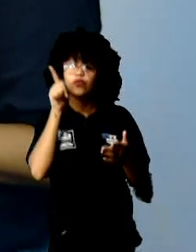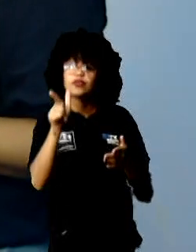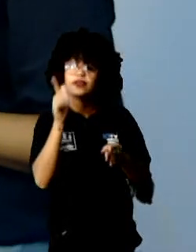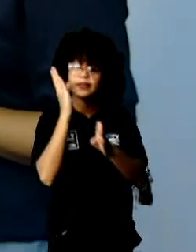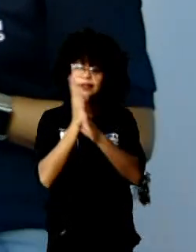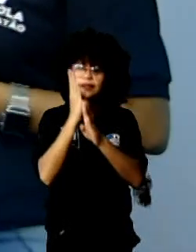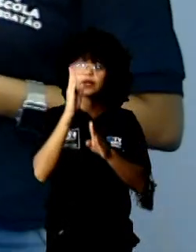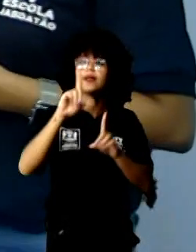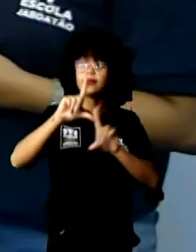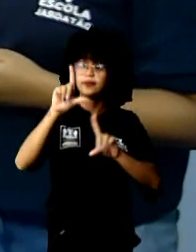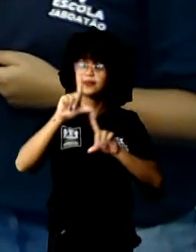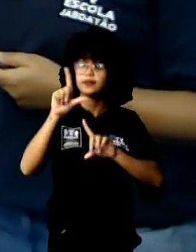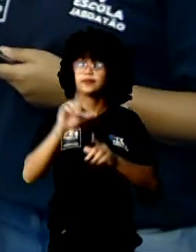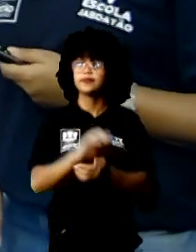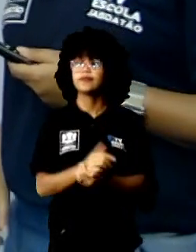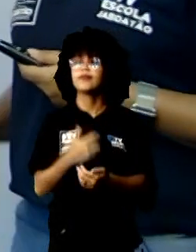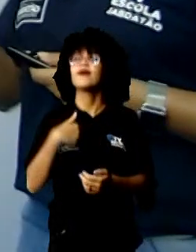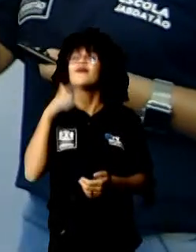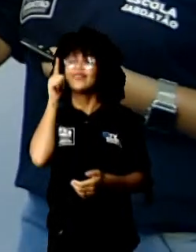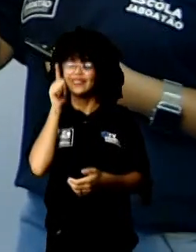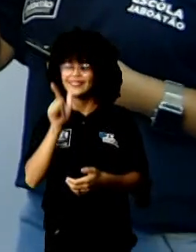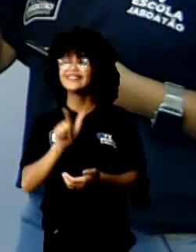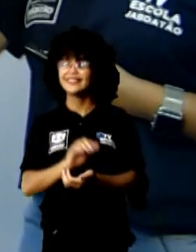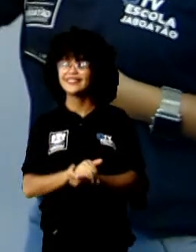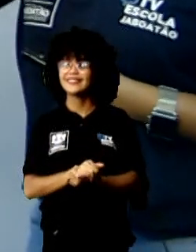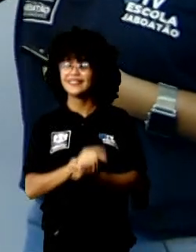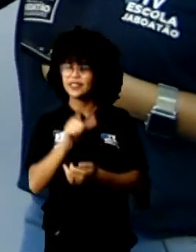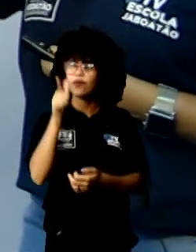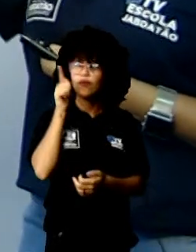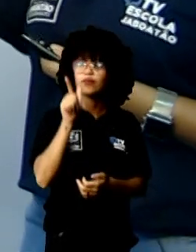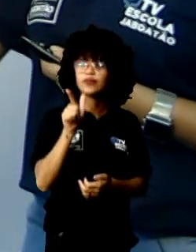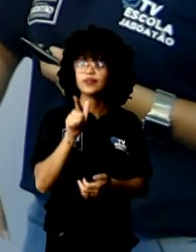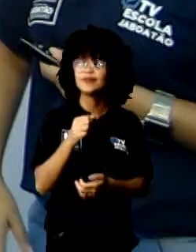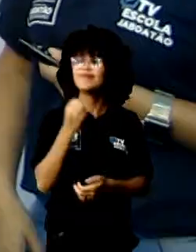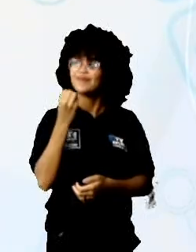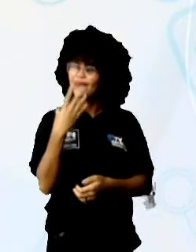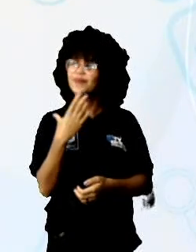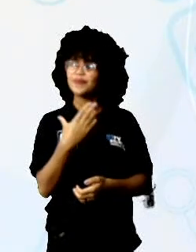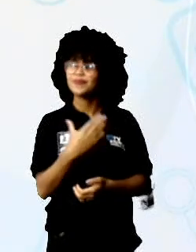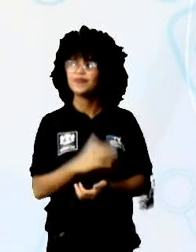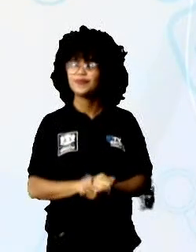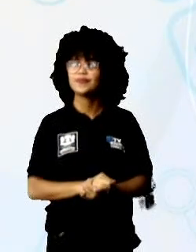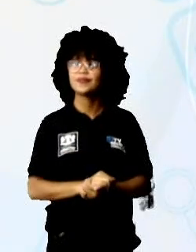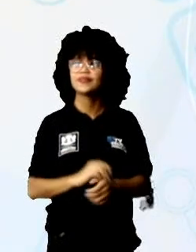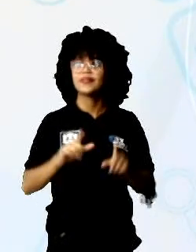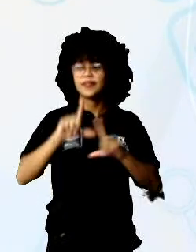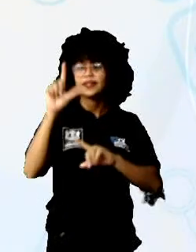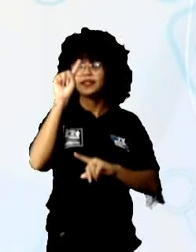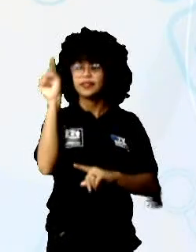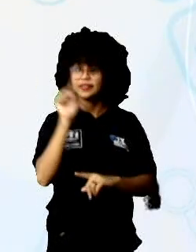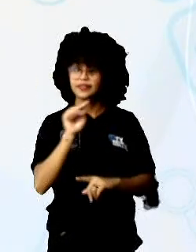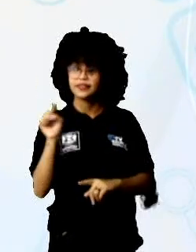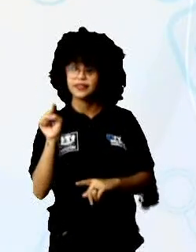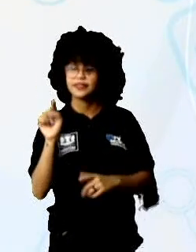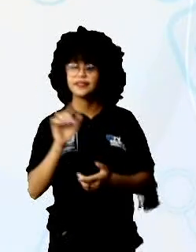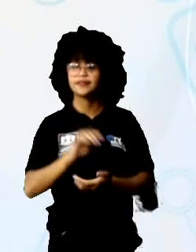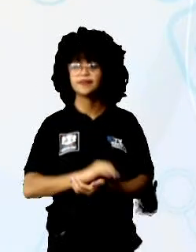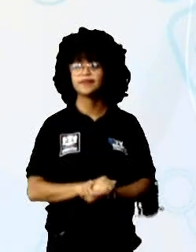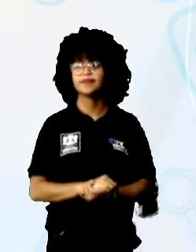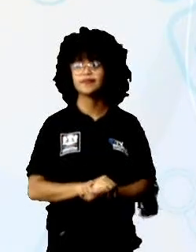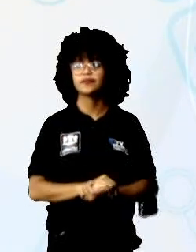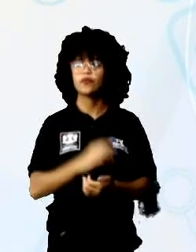encontrar alguma letrinha eu consegui você conseguiu muito bem a letrinha a z